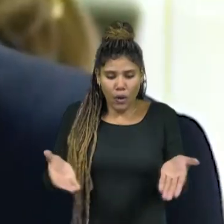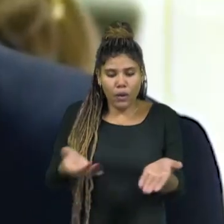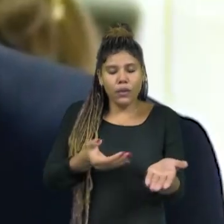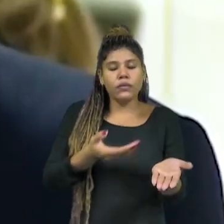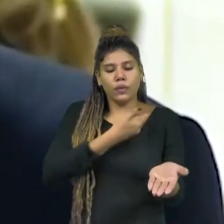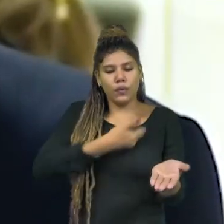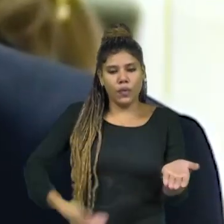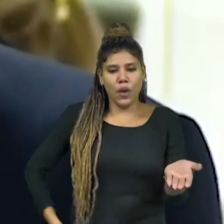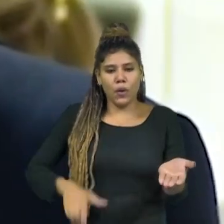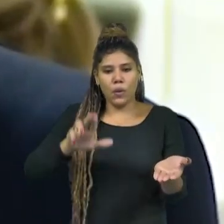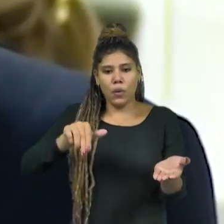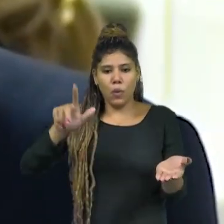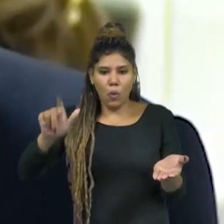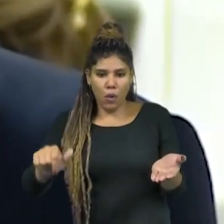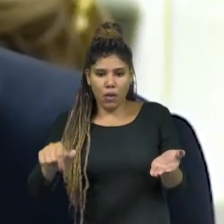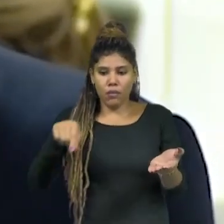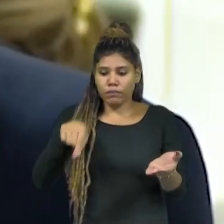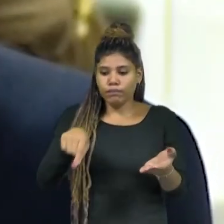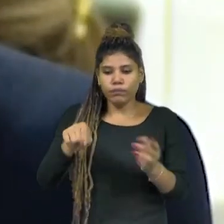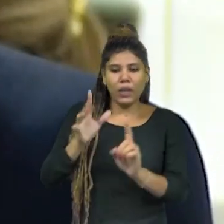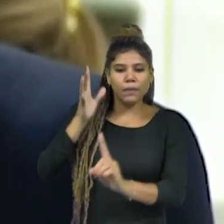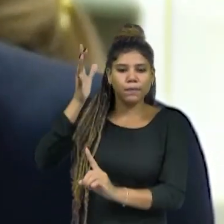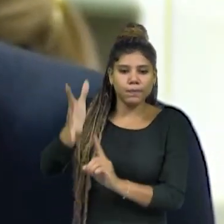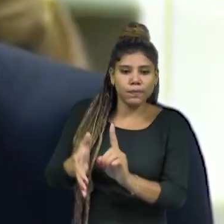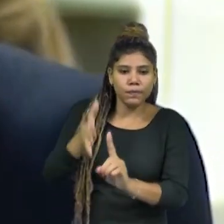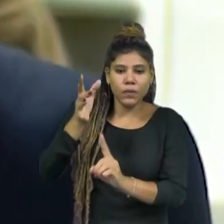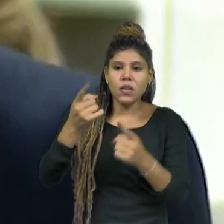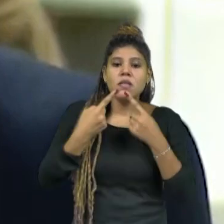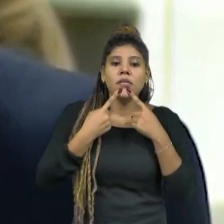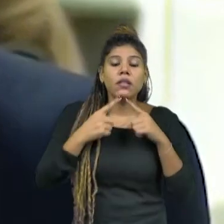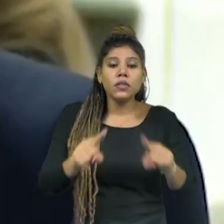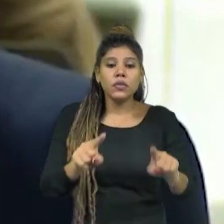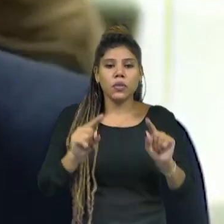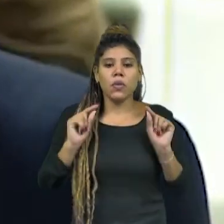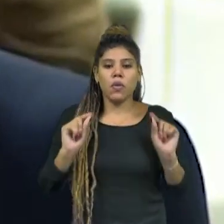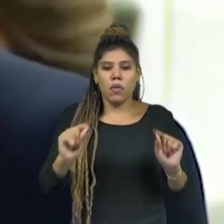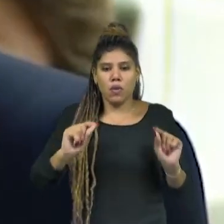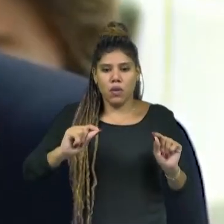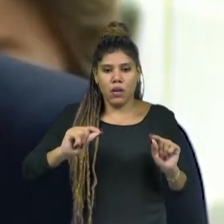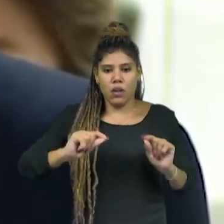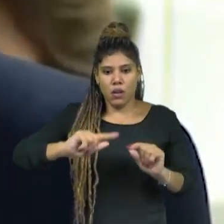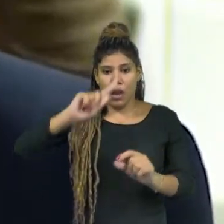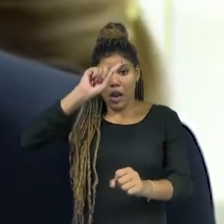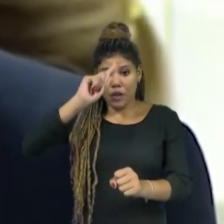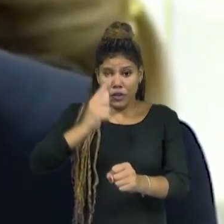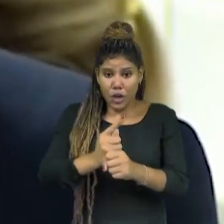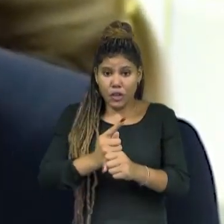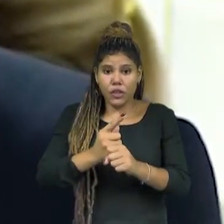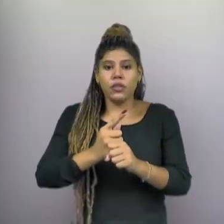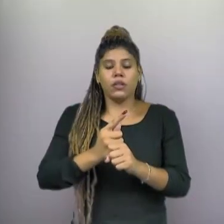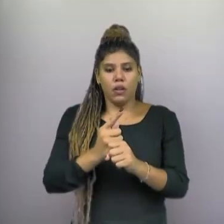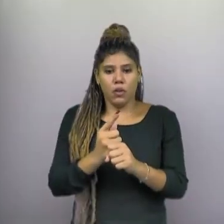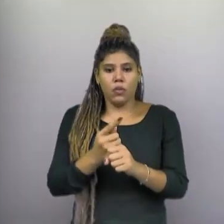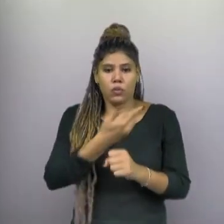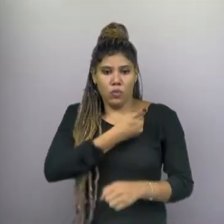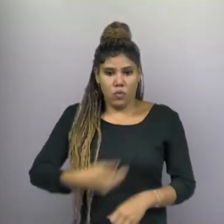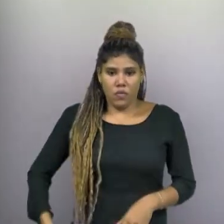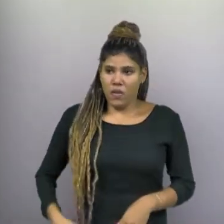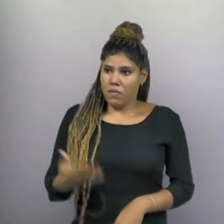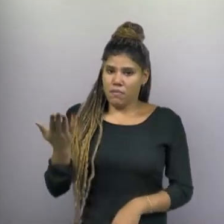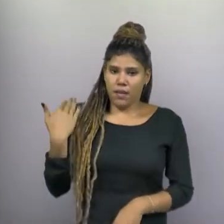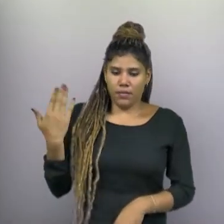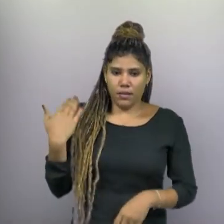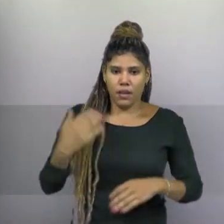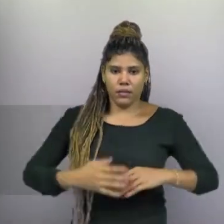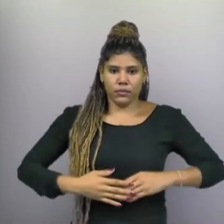Em sua fala, o ex-governador do Ceará criticou duramente a gestão da pasta durante o último governo. Vivemos